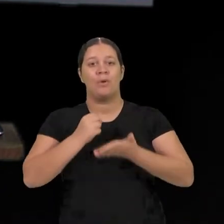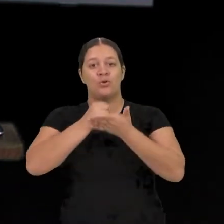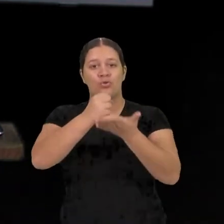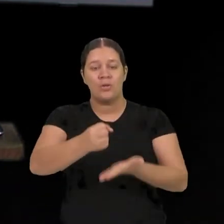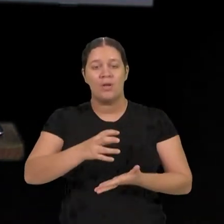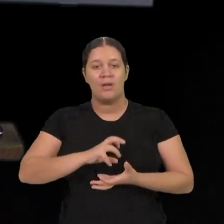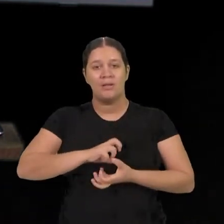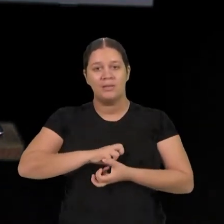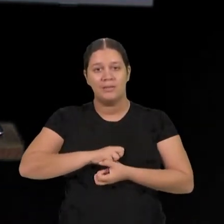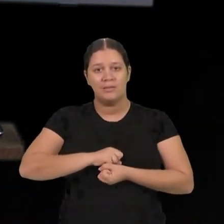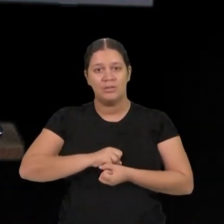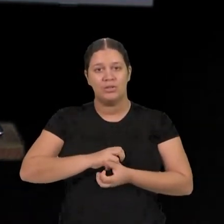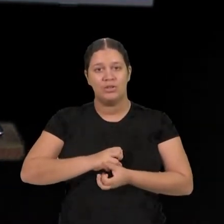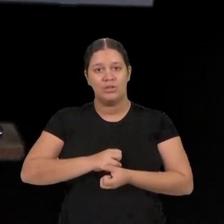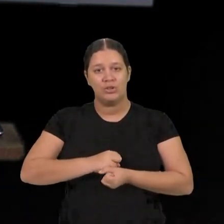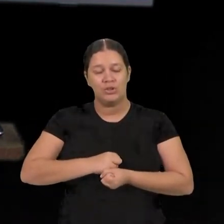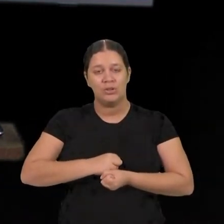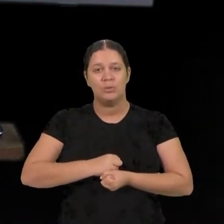auxiliar